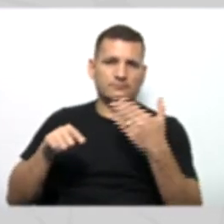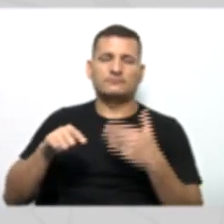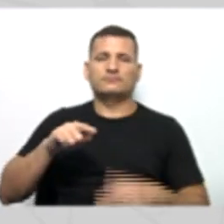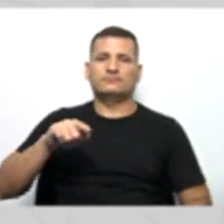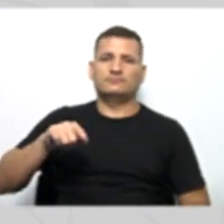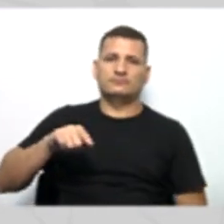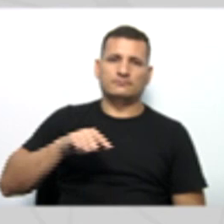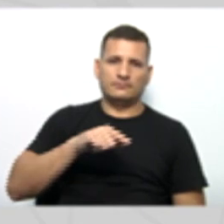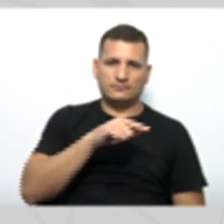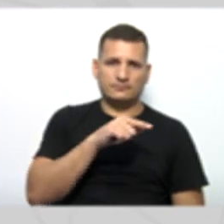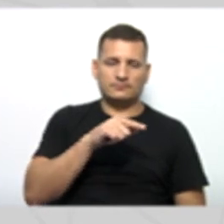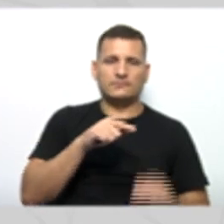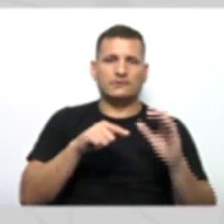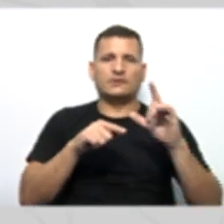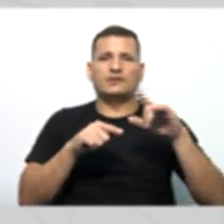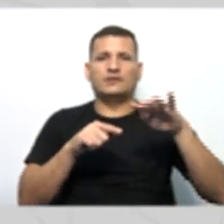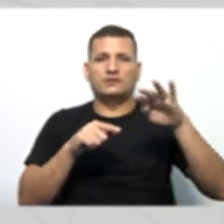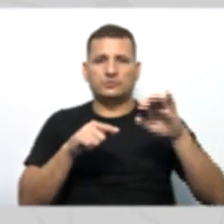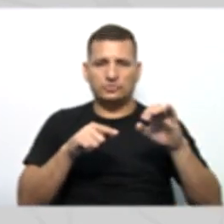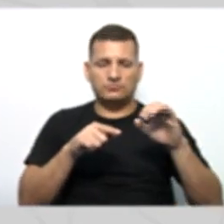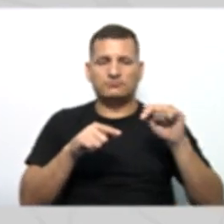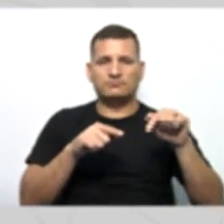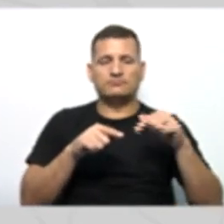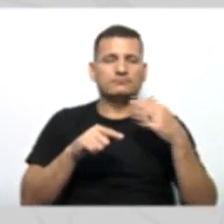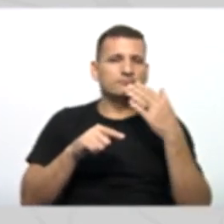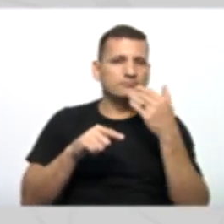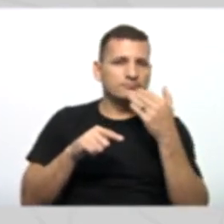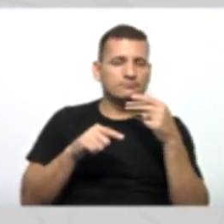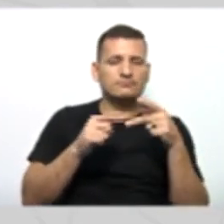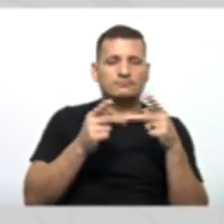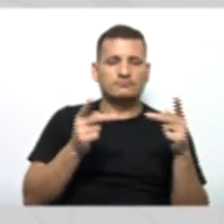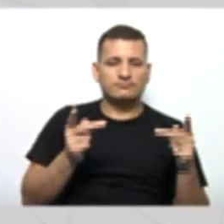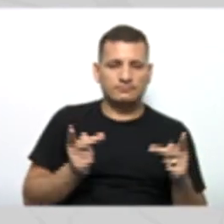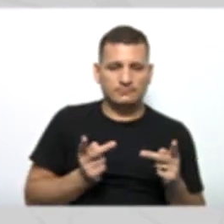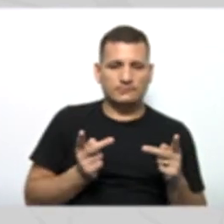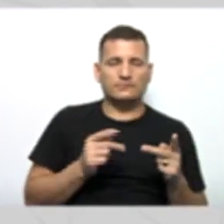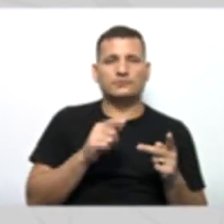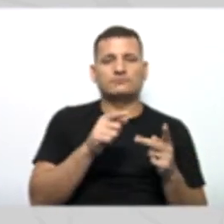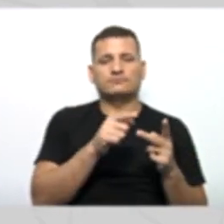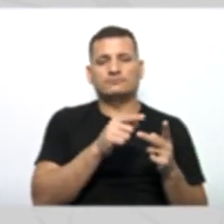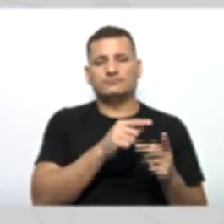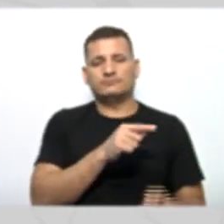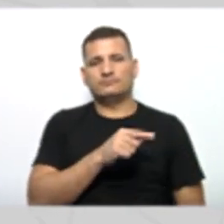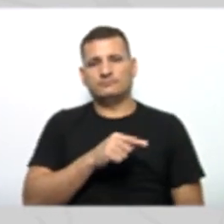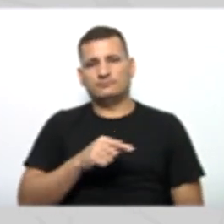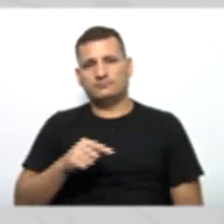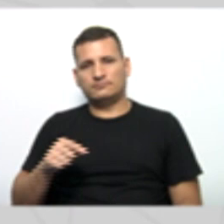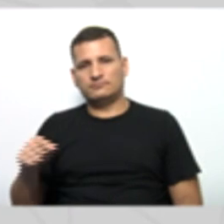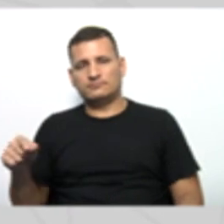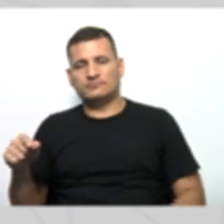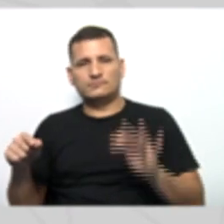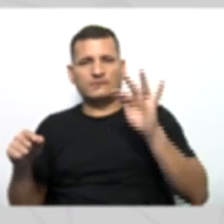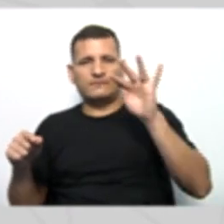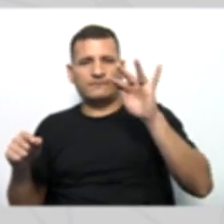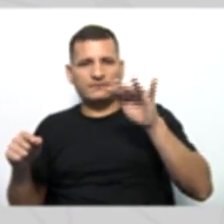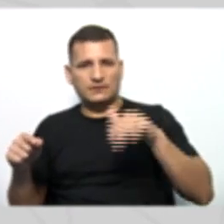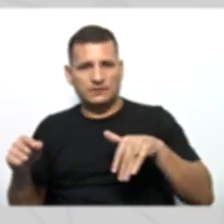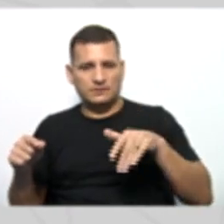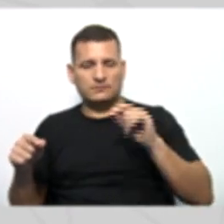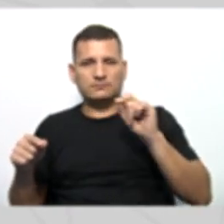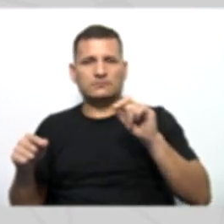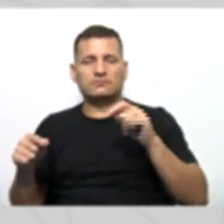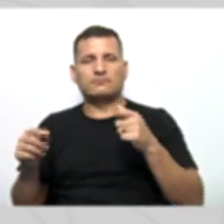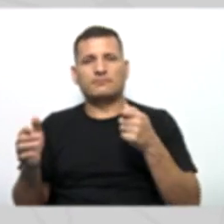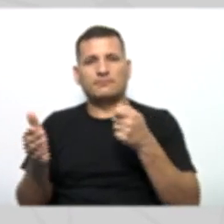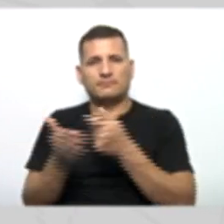e o cliente come a pizza, certo? E aí ele volta para cá, ó, para finalizar no quê? No